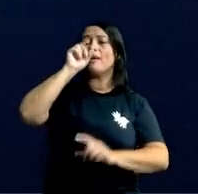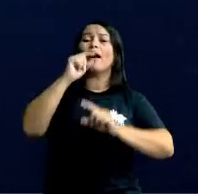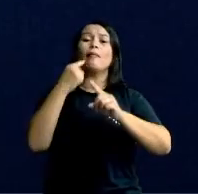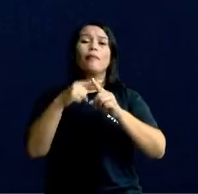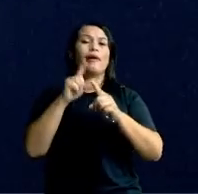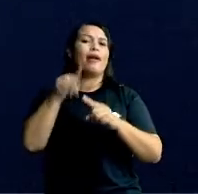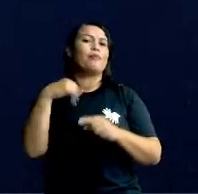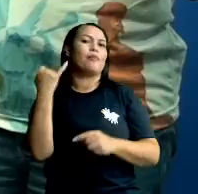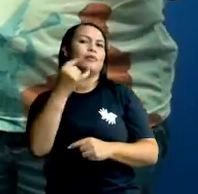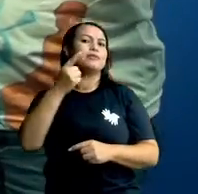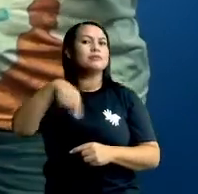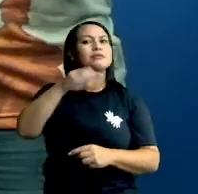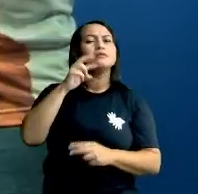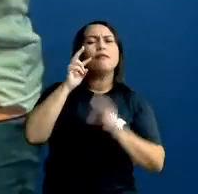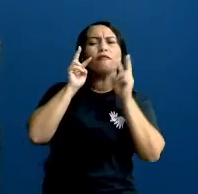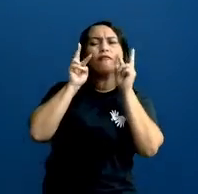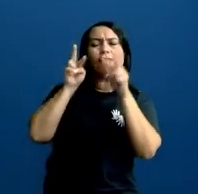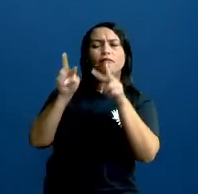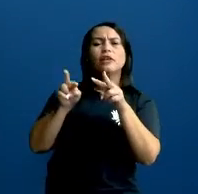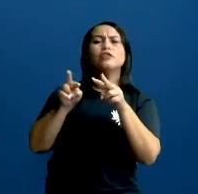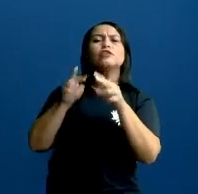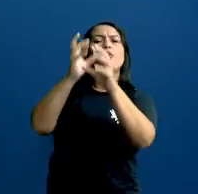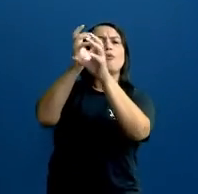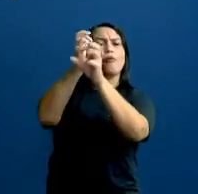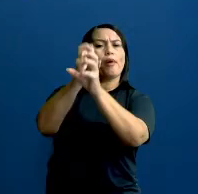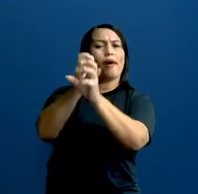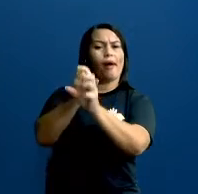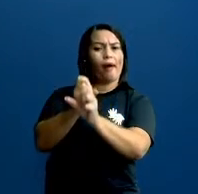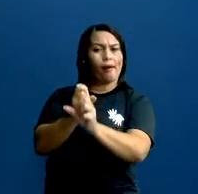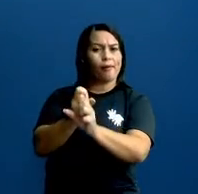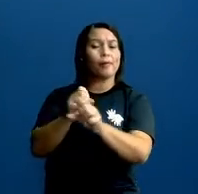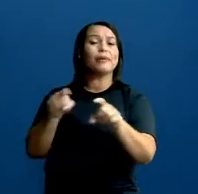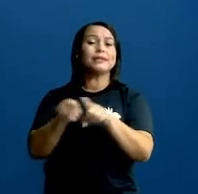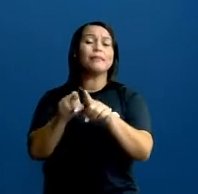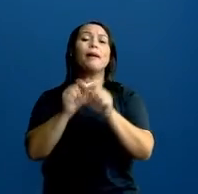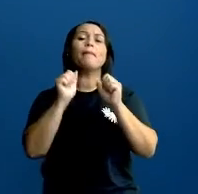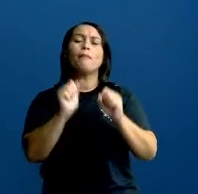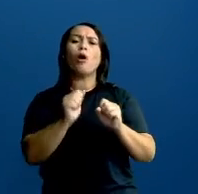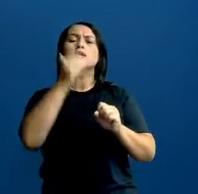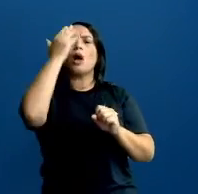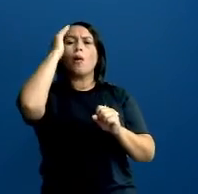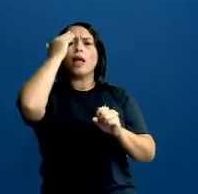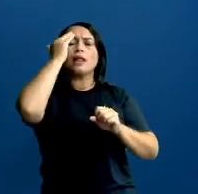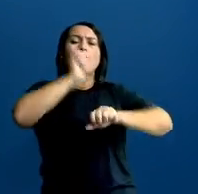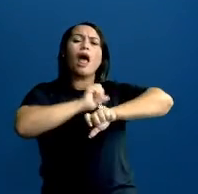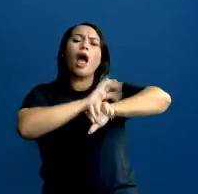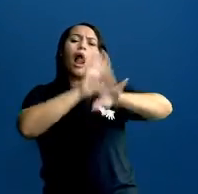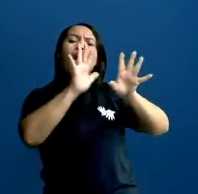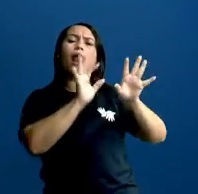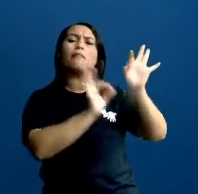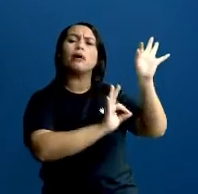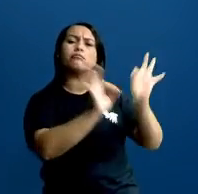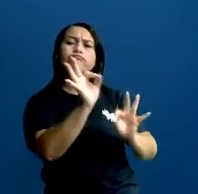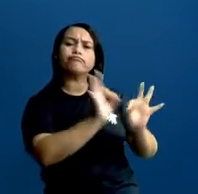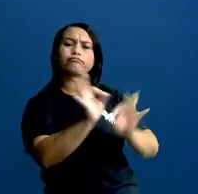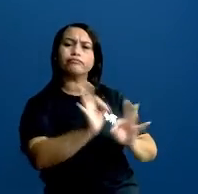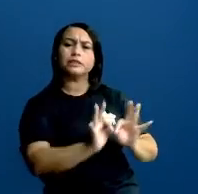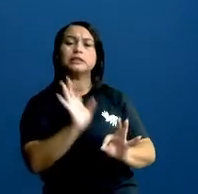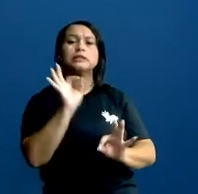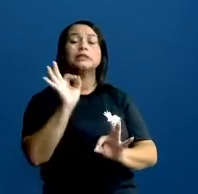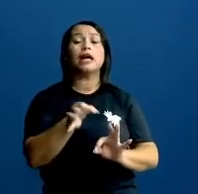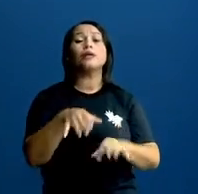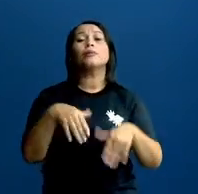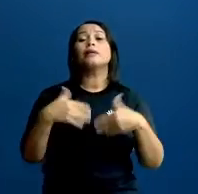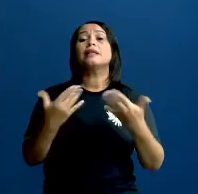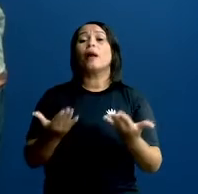é importante que vocês vejam tanto o cálculo aqui, né? Mas possam entender como esse cálculo ele é feito.